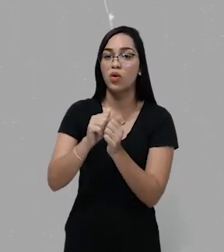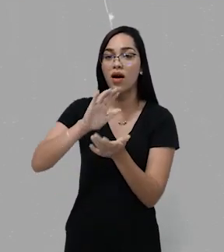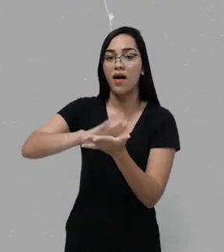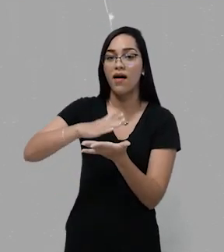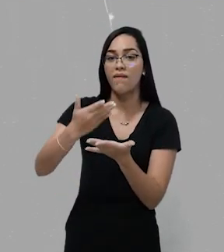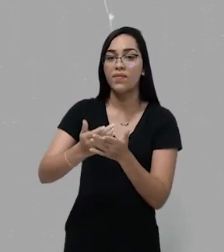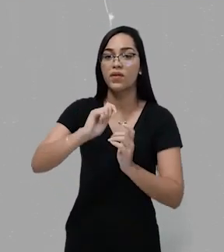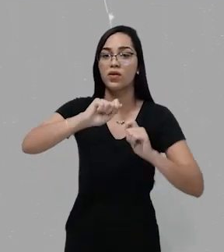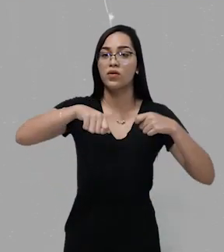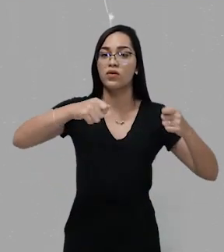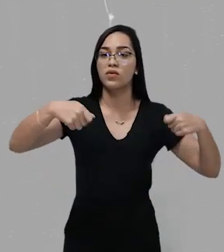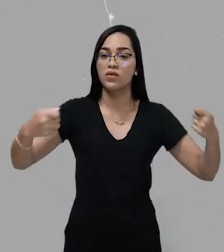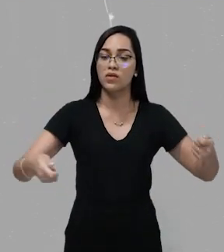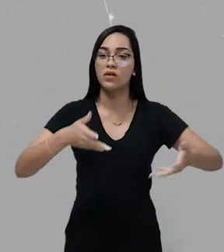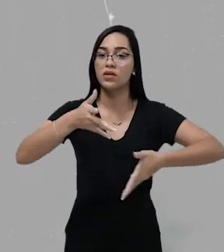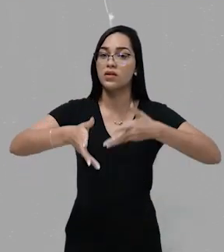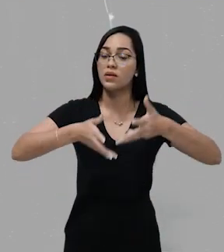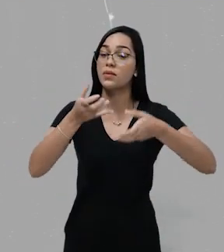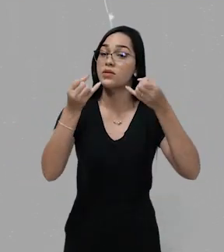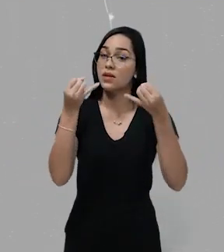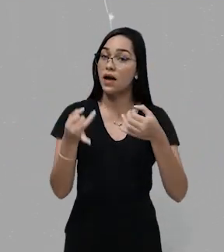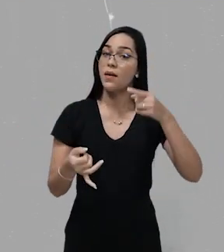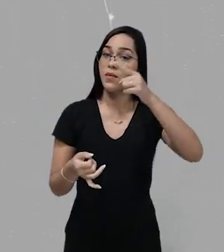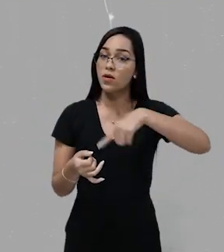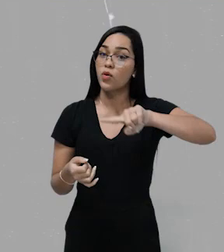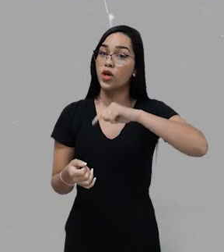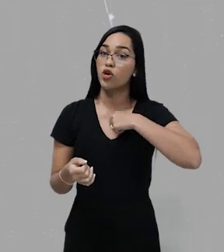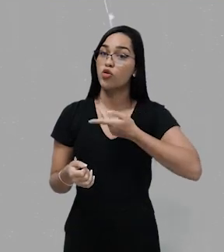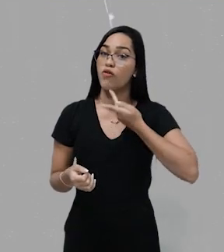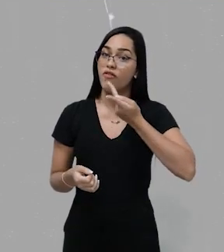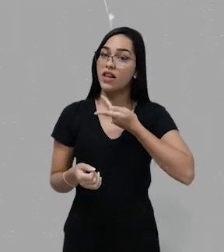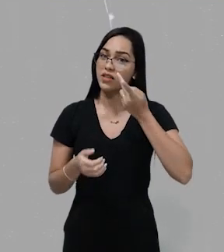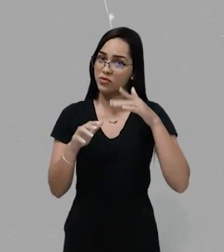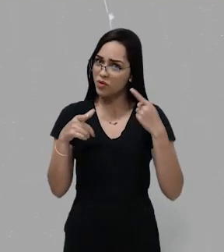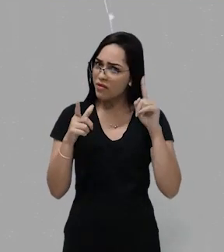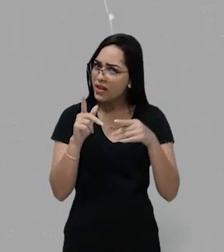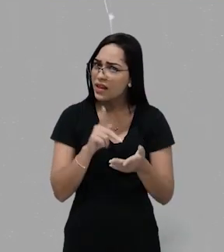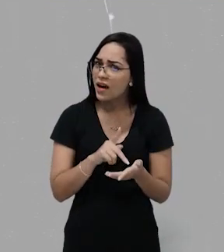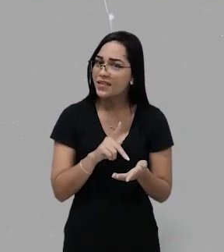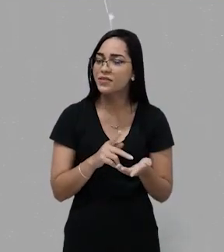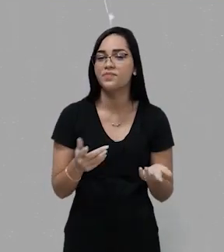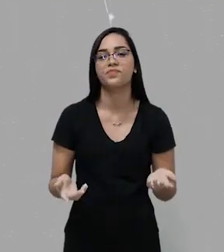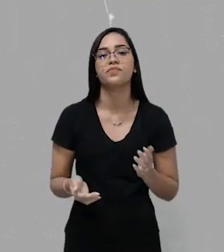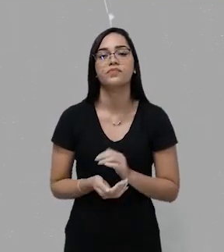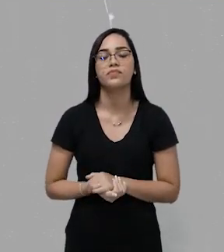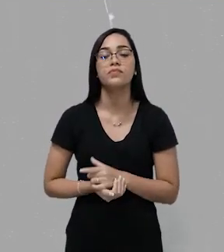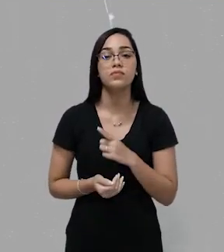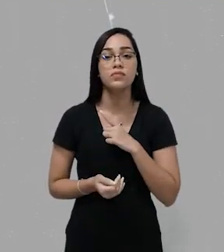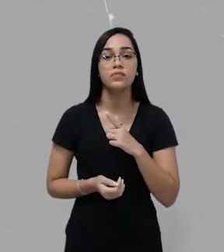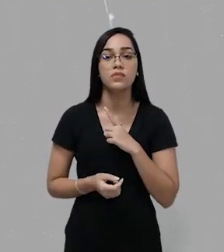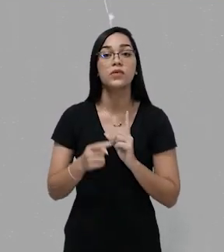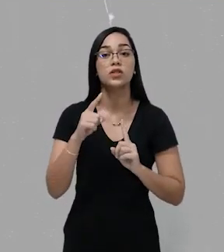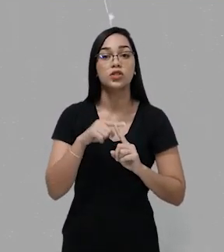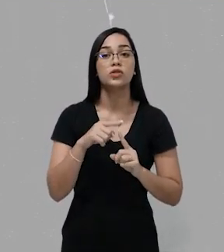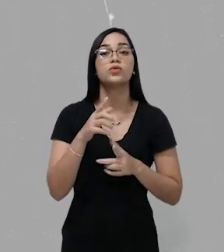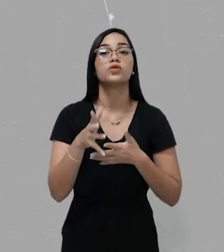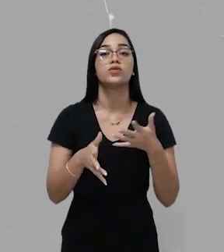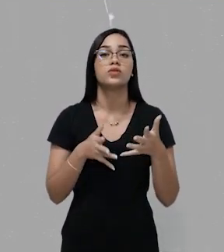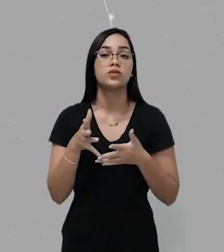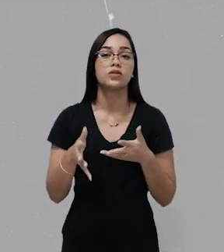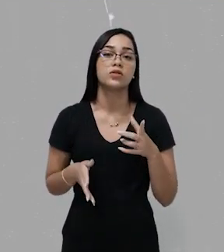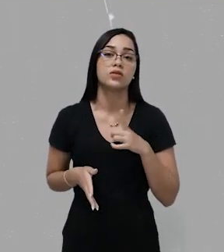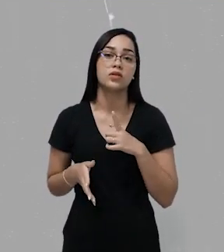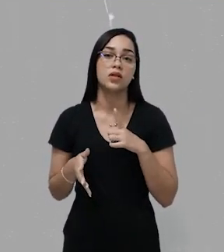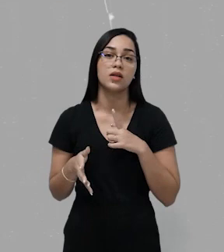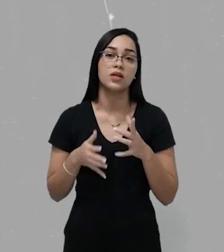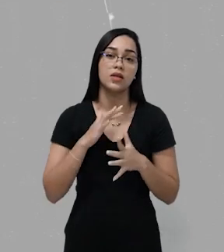os sinais para dizer para vocês aquilo que eu estou falando, não é assim? Então, aqui a gente também tem um tipo de texto, né? O texto